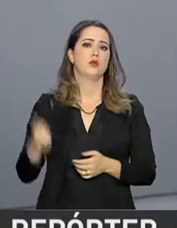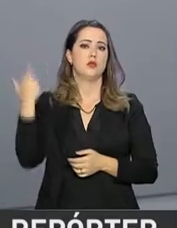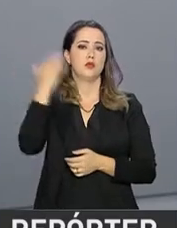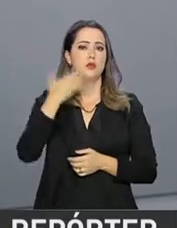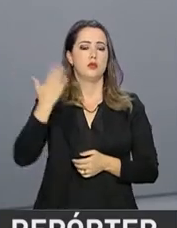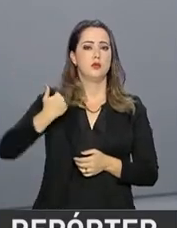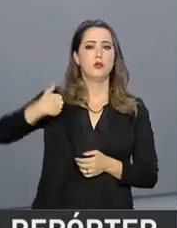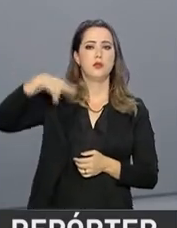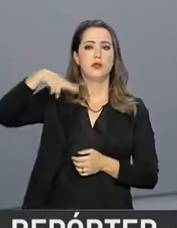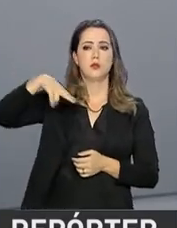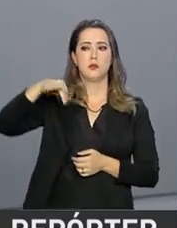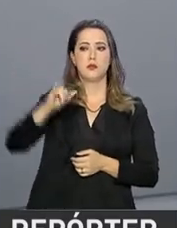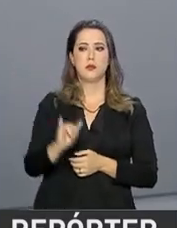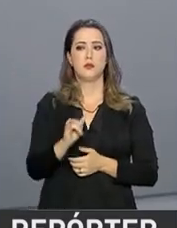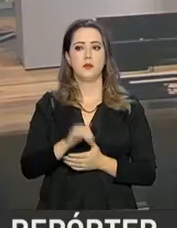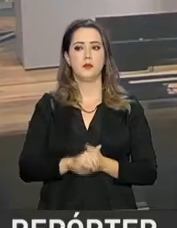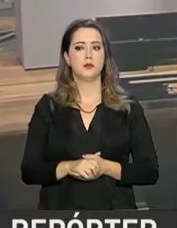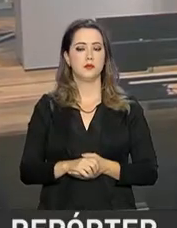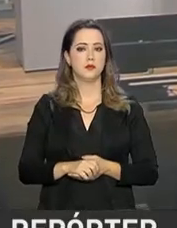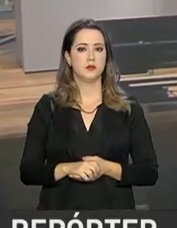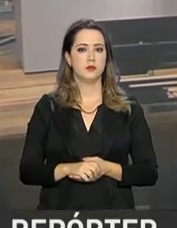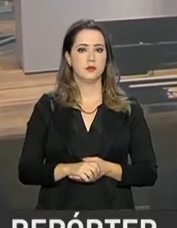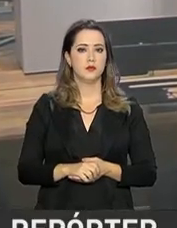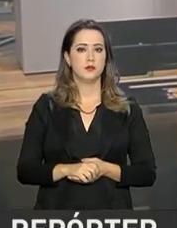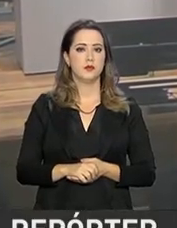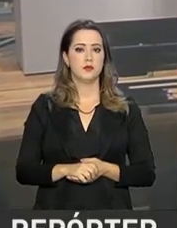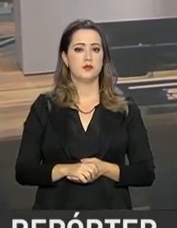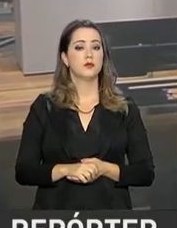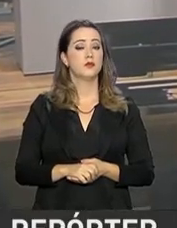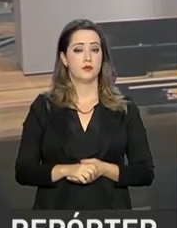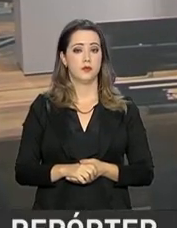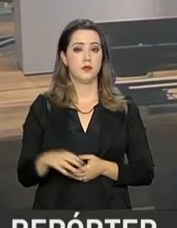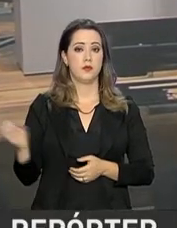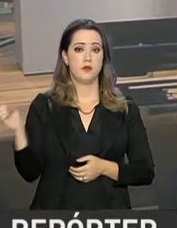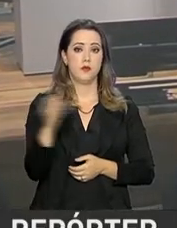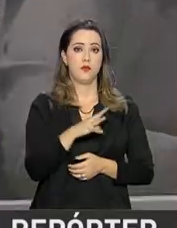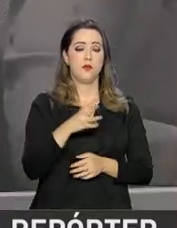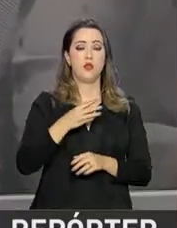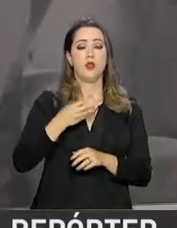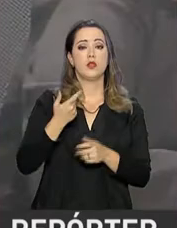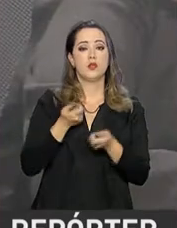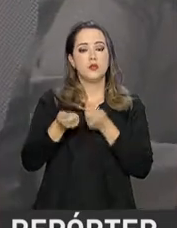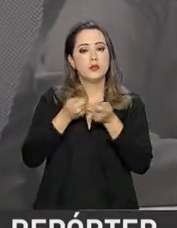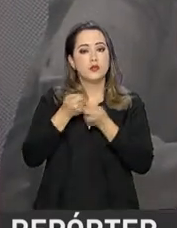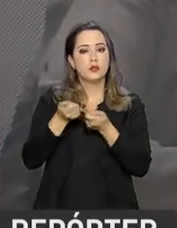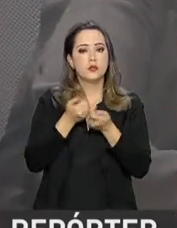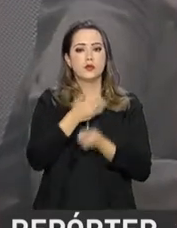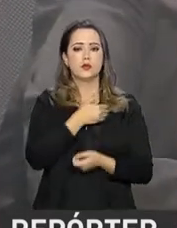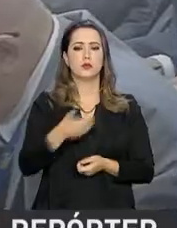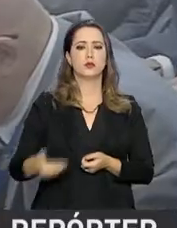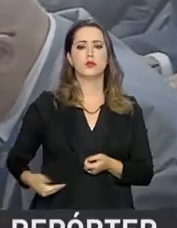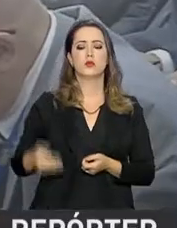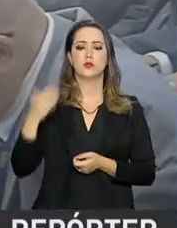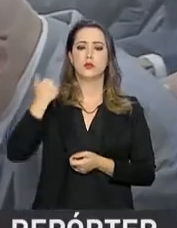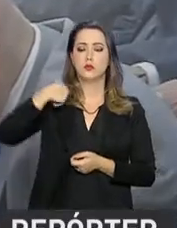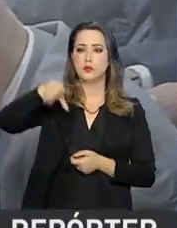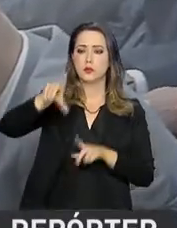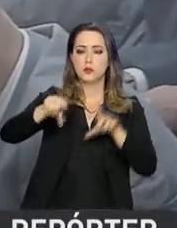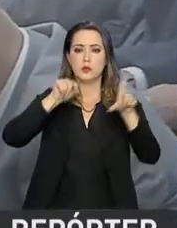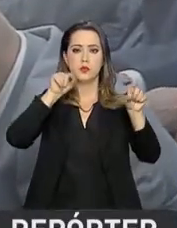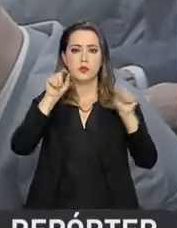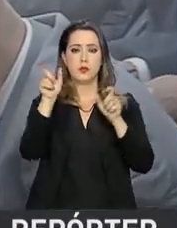repórter ney pereira agora com as novas ferramentas o governo dá mais opções para a sociedade